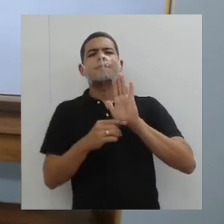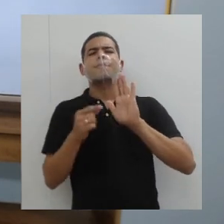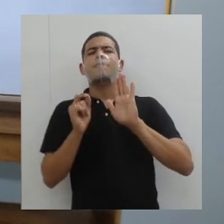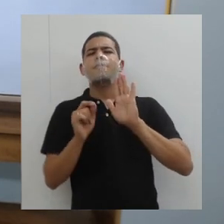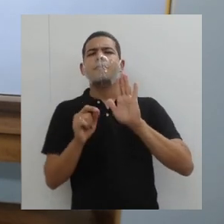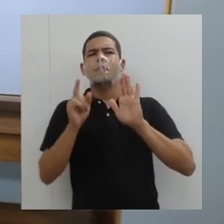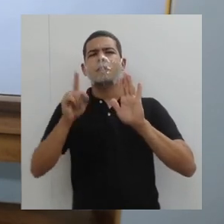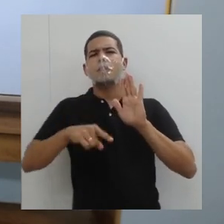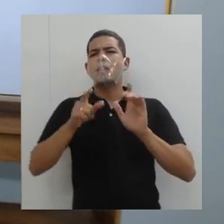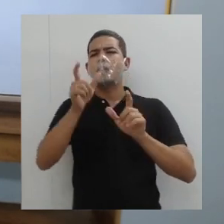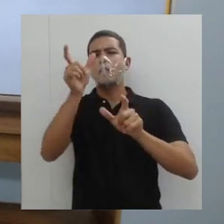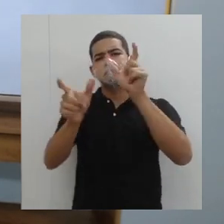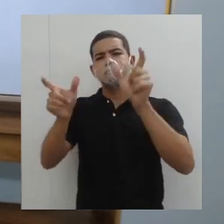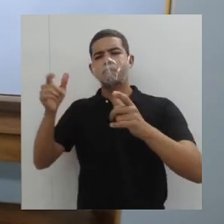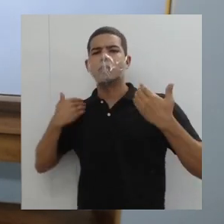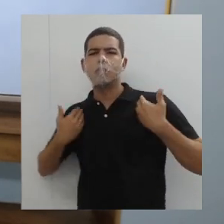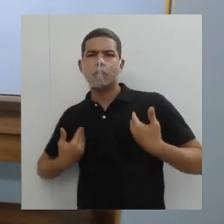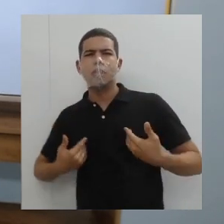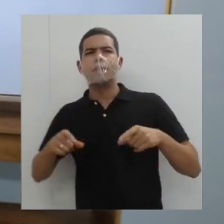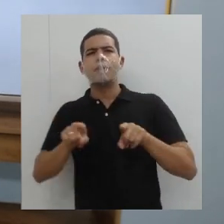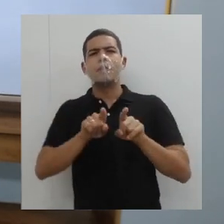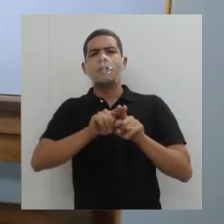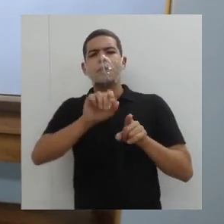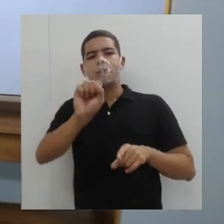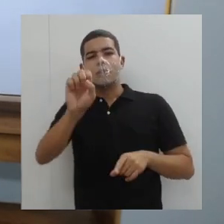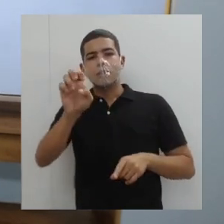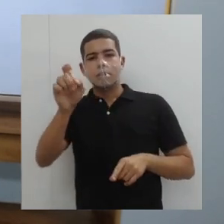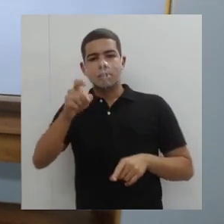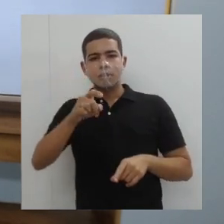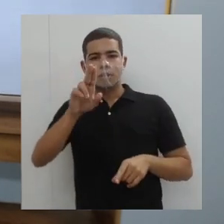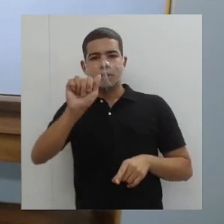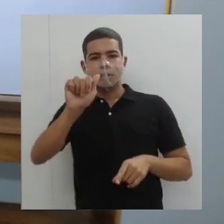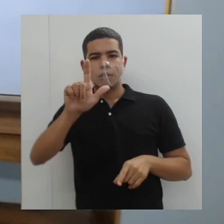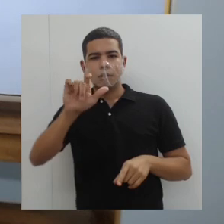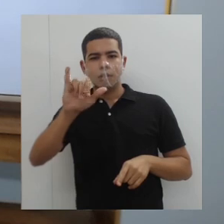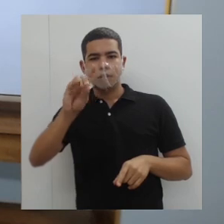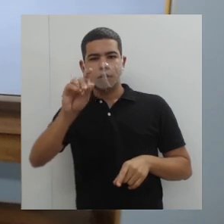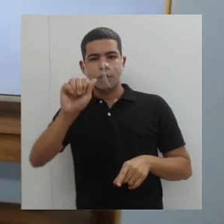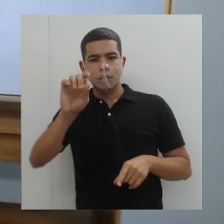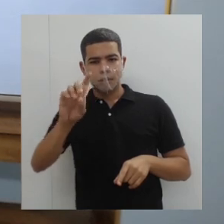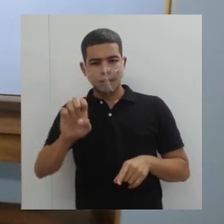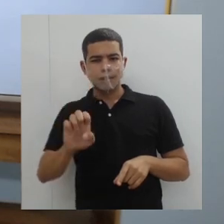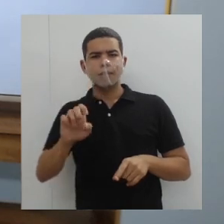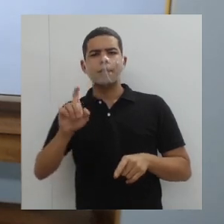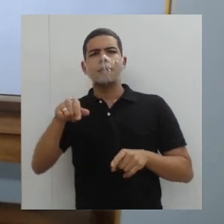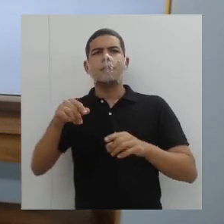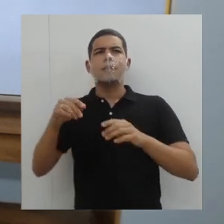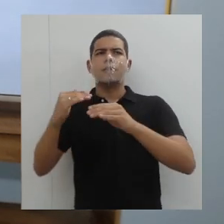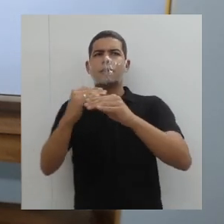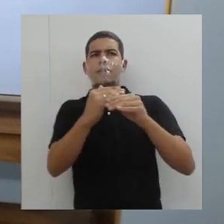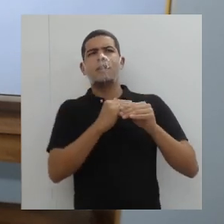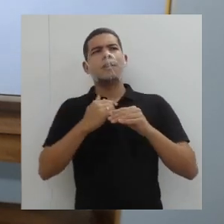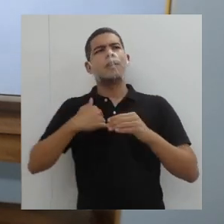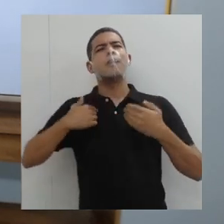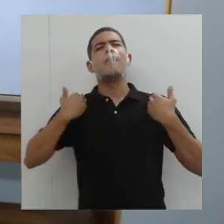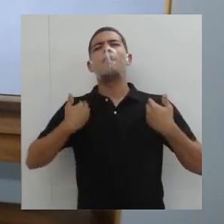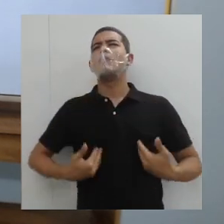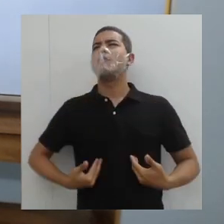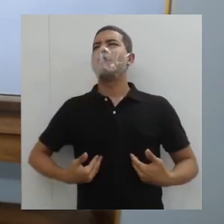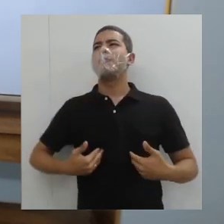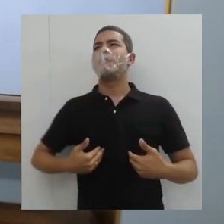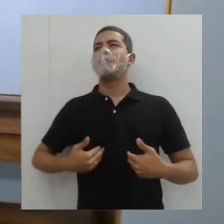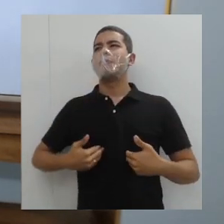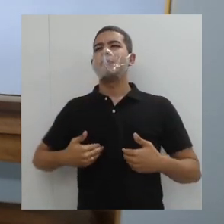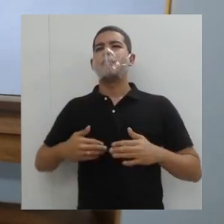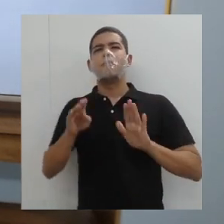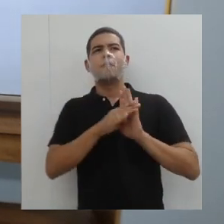normatizar corpos e sexualidades. Então, olha só, é alguém querendo normatizar o meu corpo. É como alguém chegar para mim e dizer